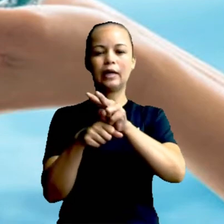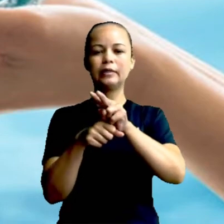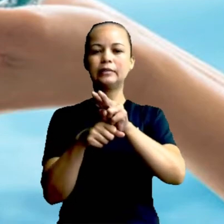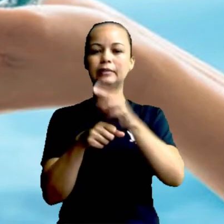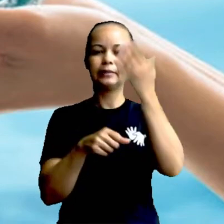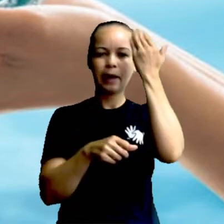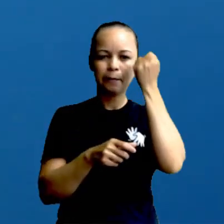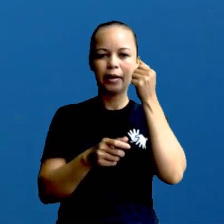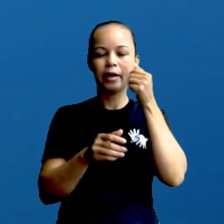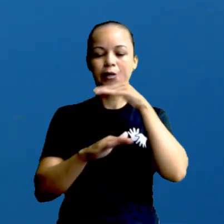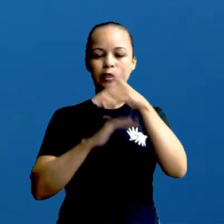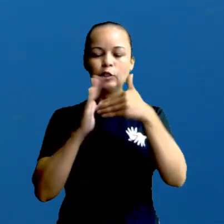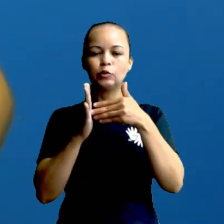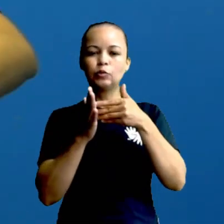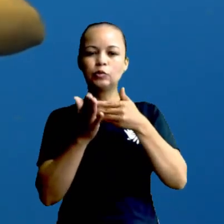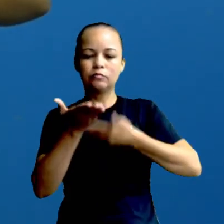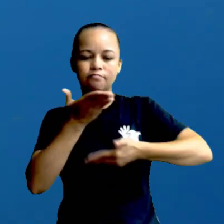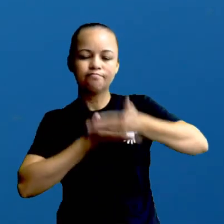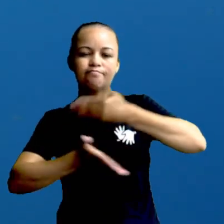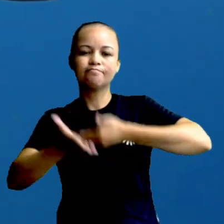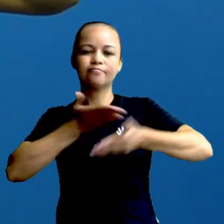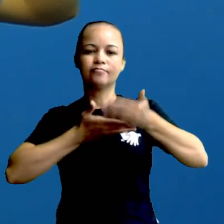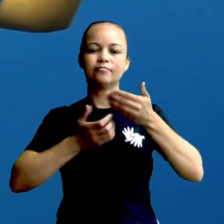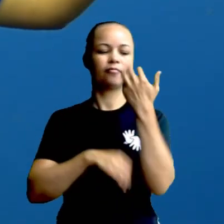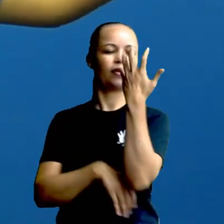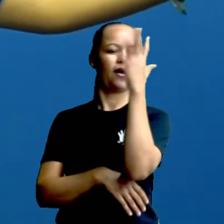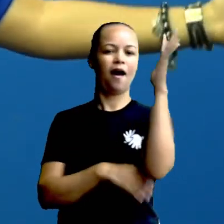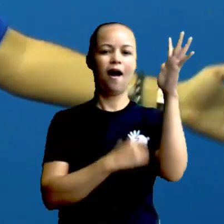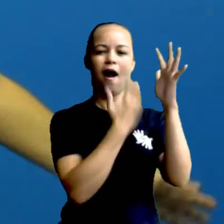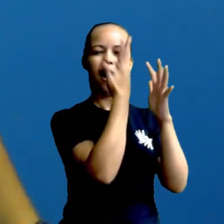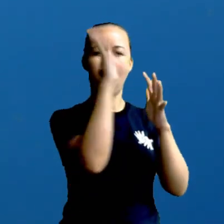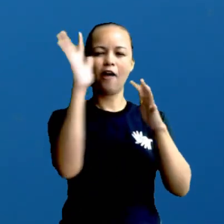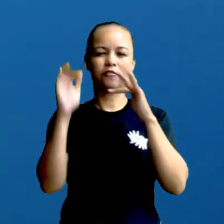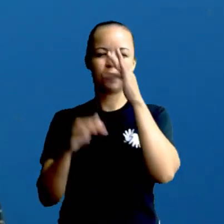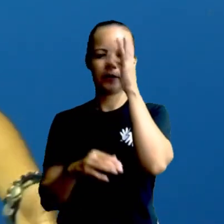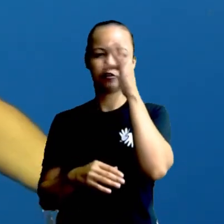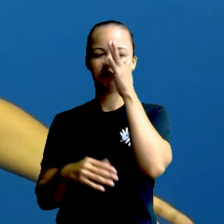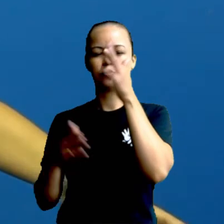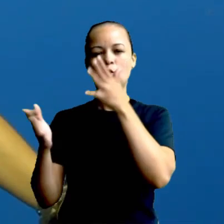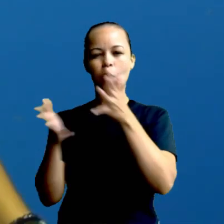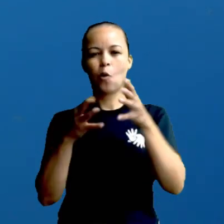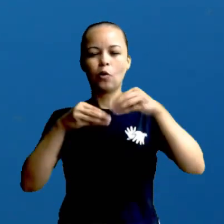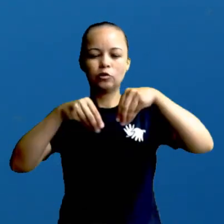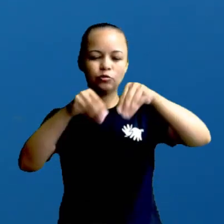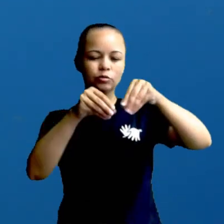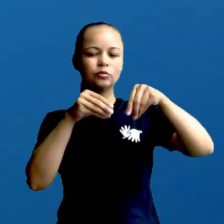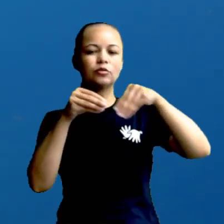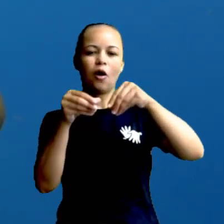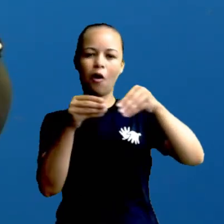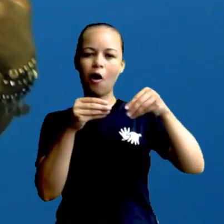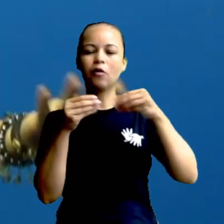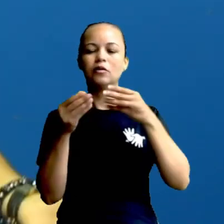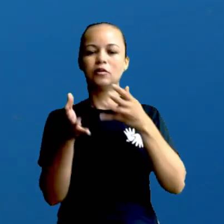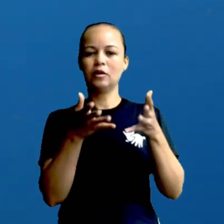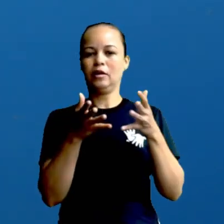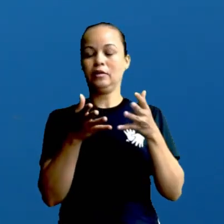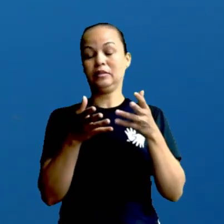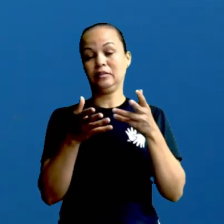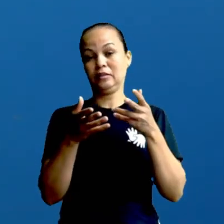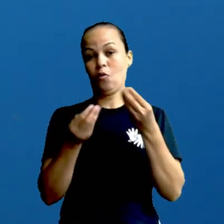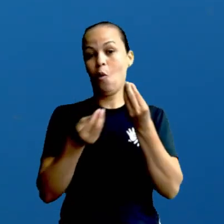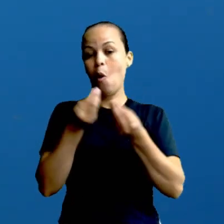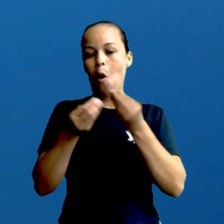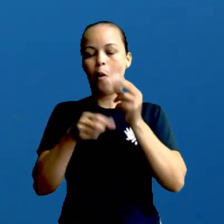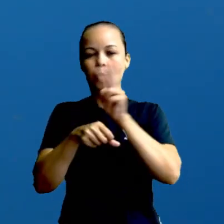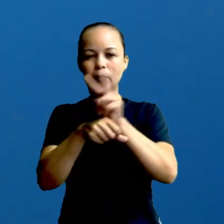relacionado, né? A árvore, as flores, o solo, né? A forma que a gente preserva